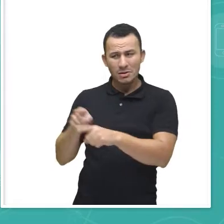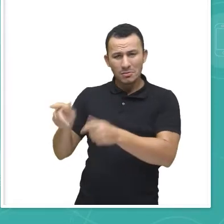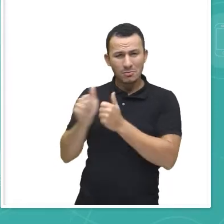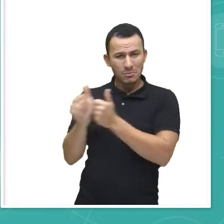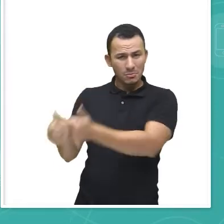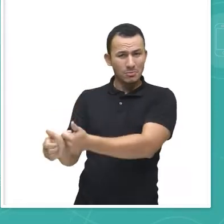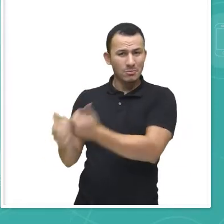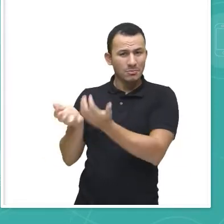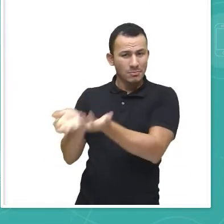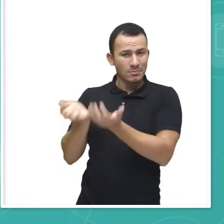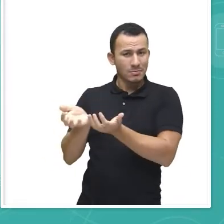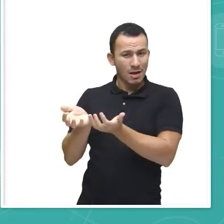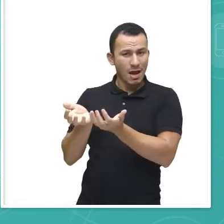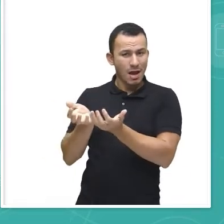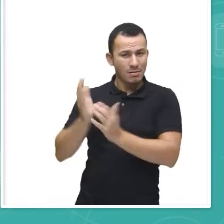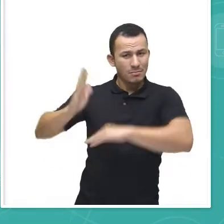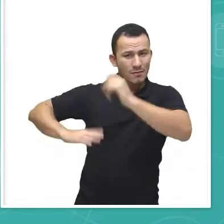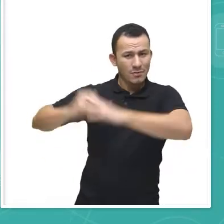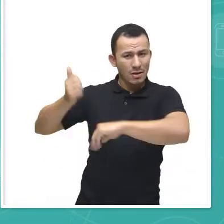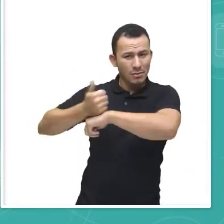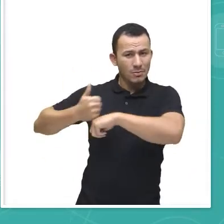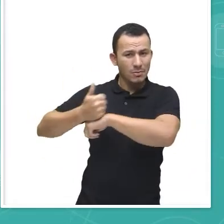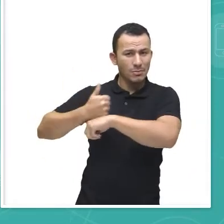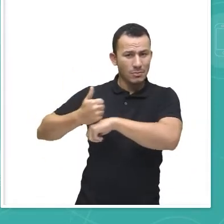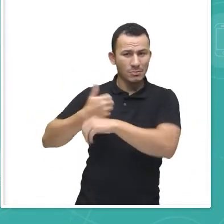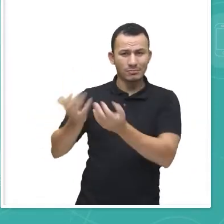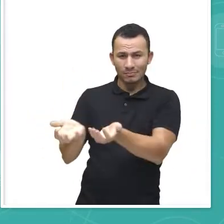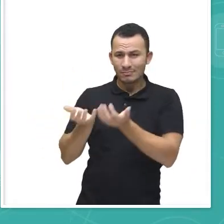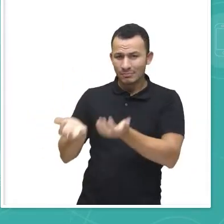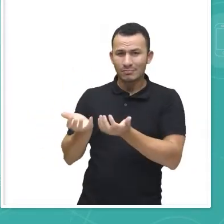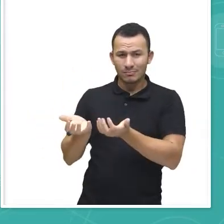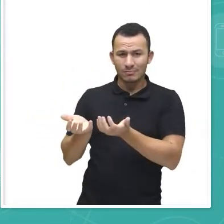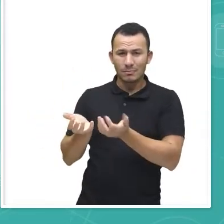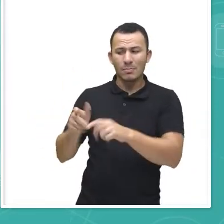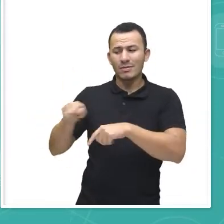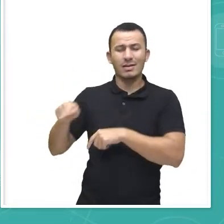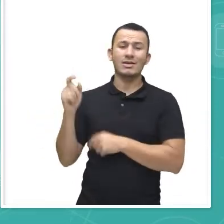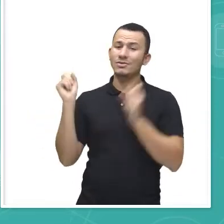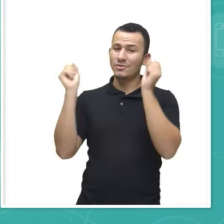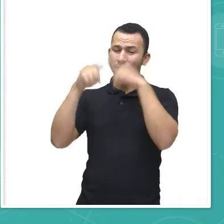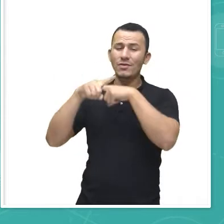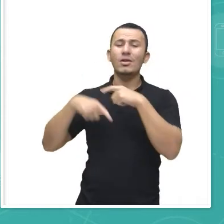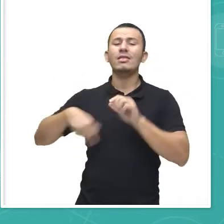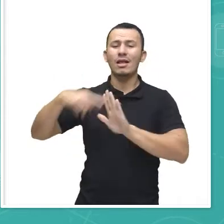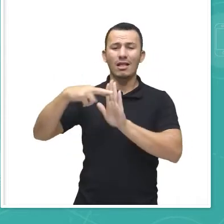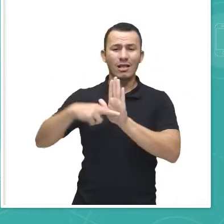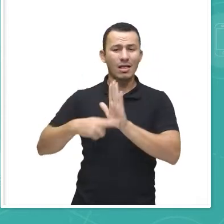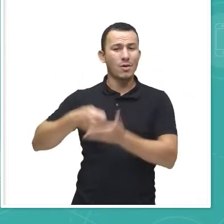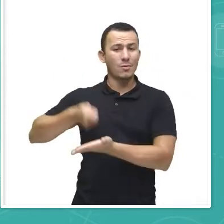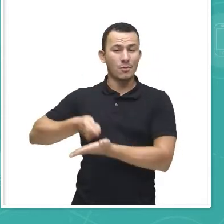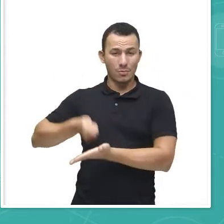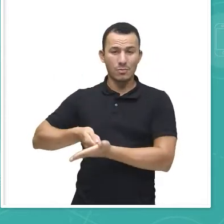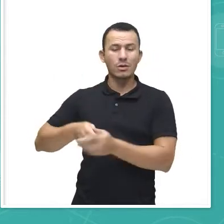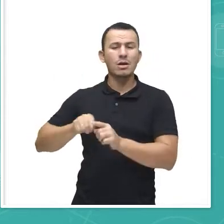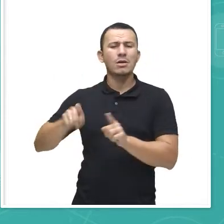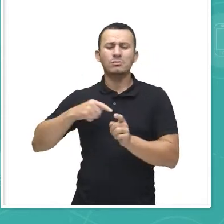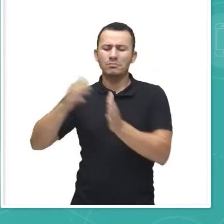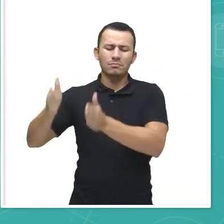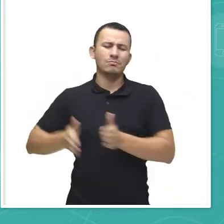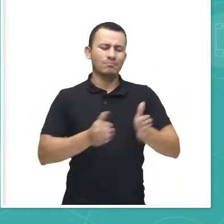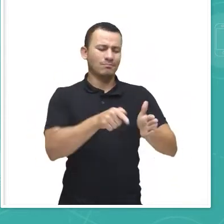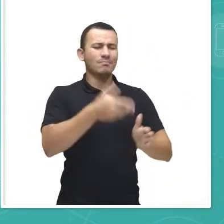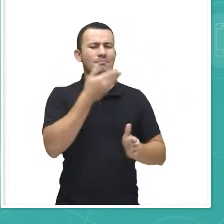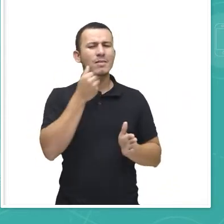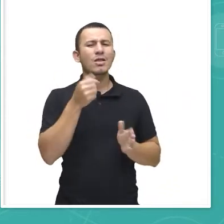ramo de alto rendimento, né? Porque ele é muito difícil, muito rigoroso. Queremos apenas praticar a ginástica